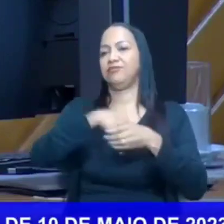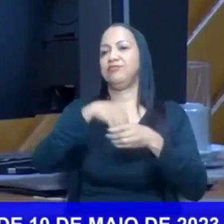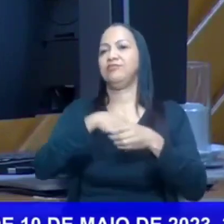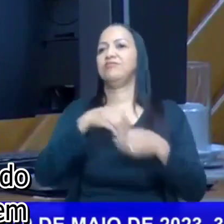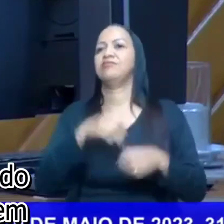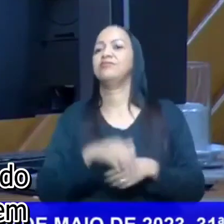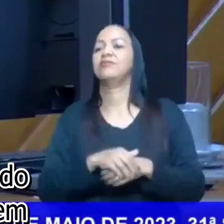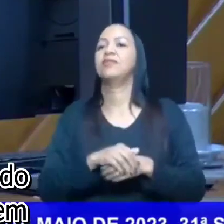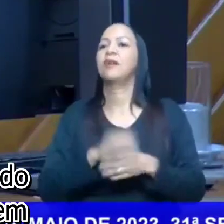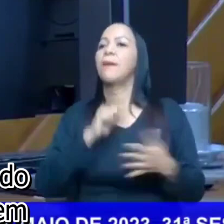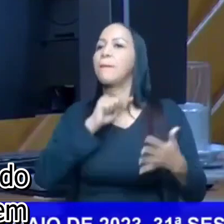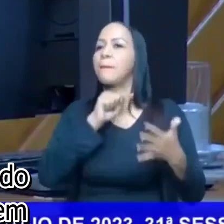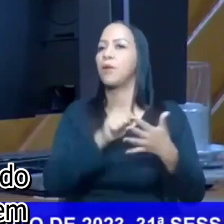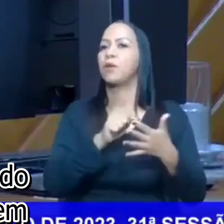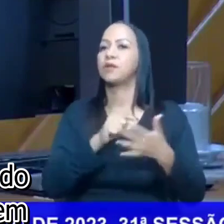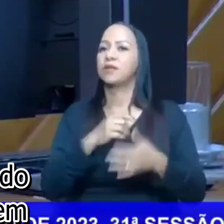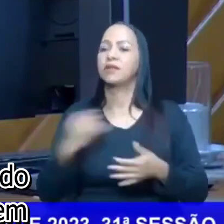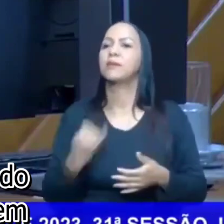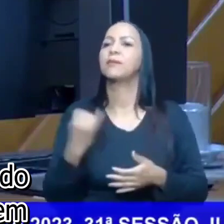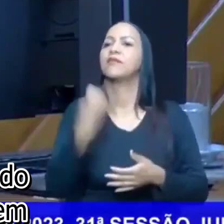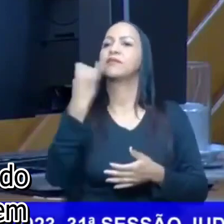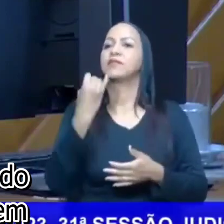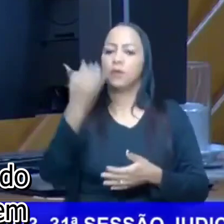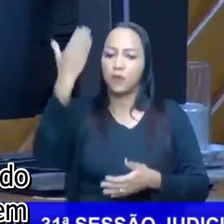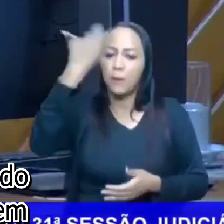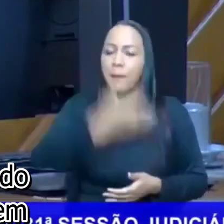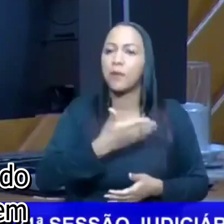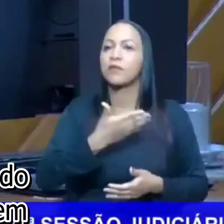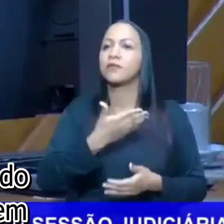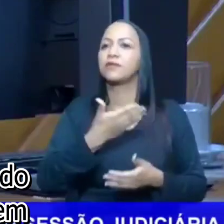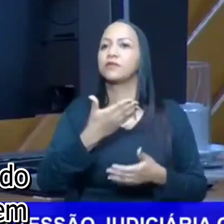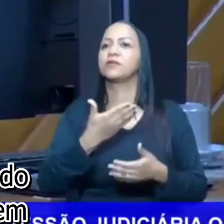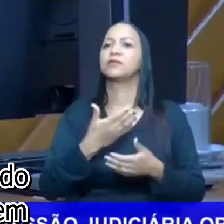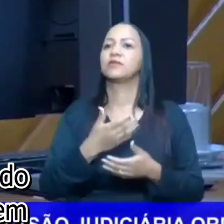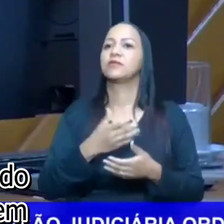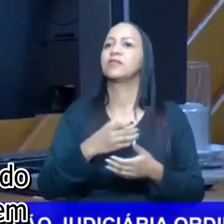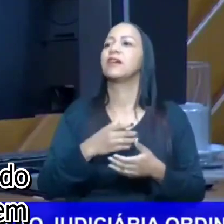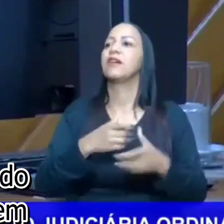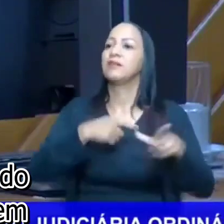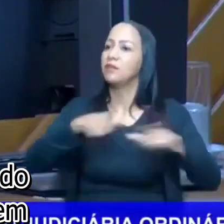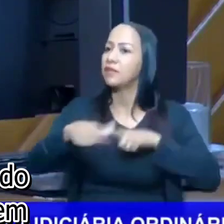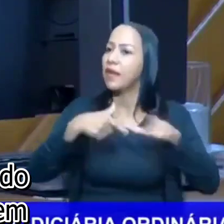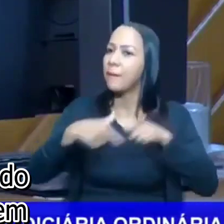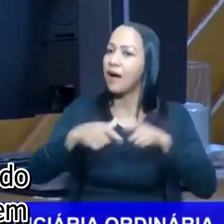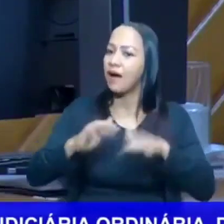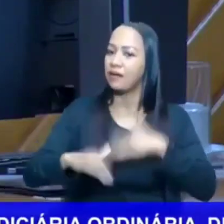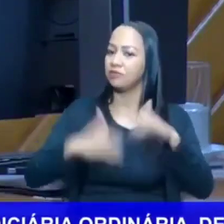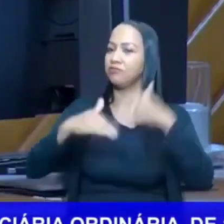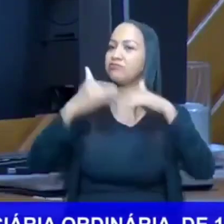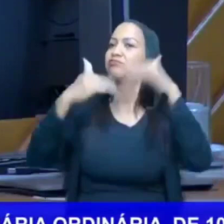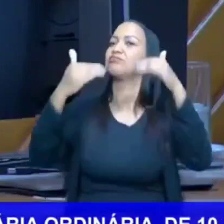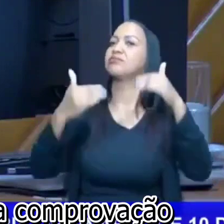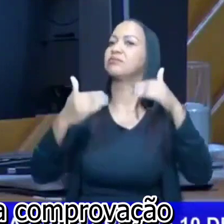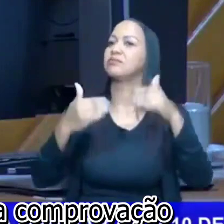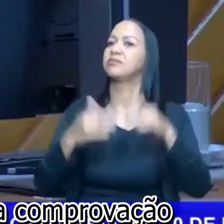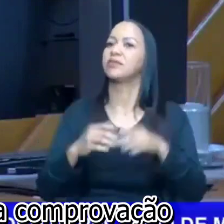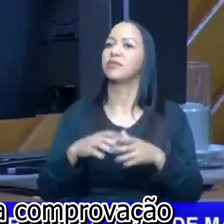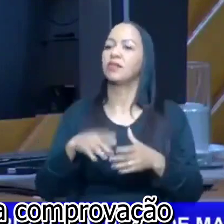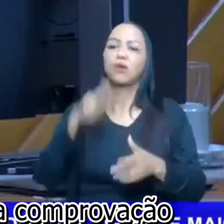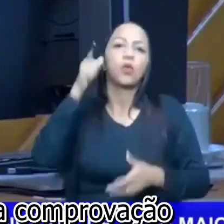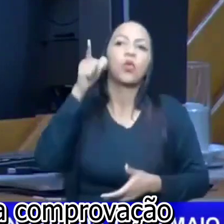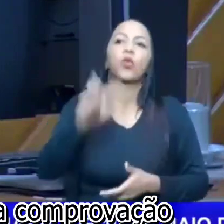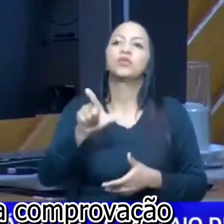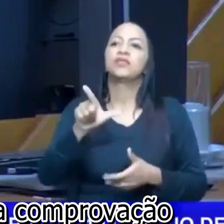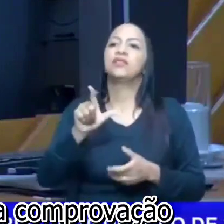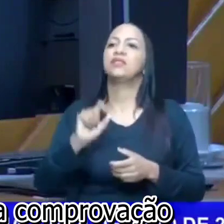23.607 aponta a necessidade de comprovação do efetivo serviço desempenhado ou do bem adquirido, do